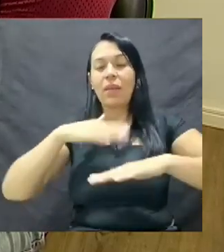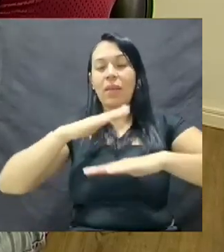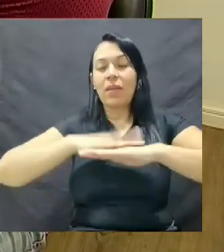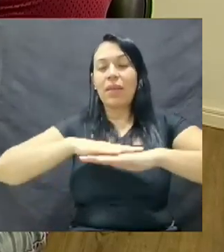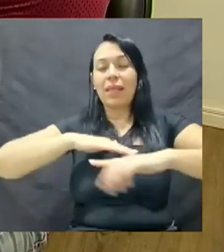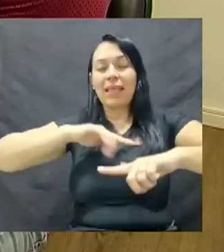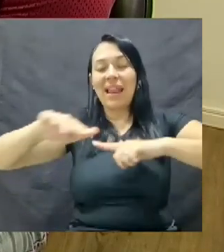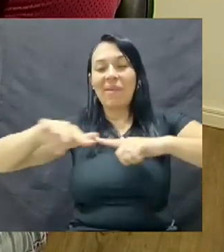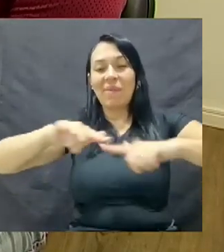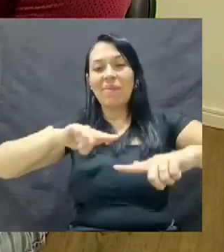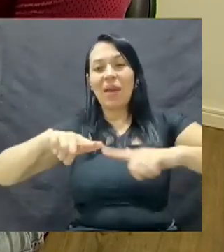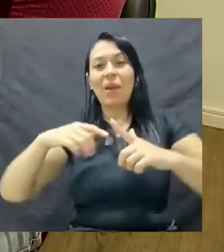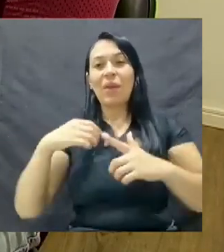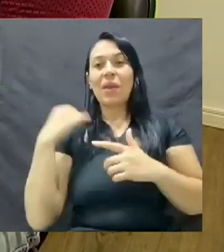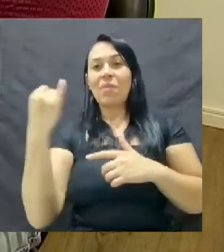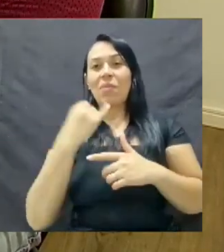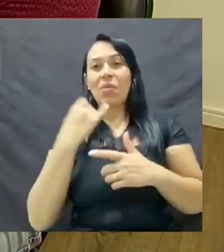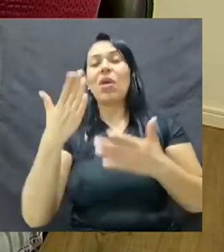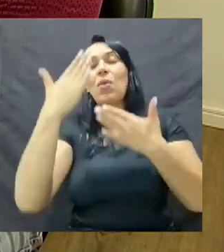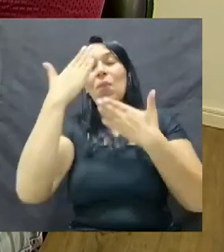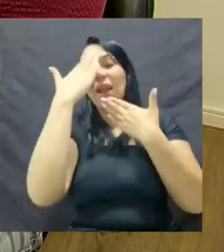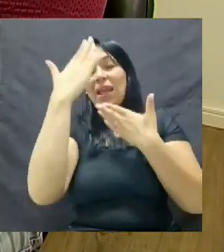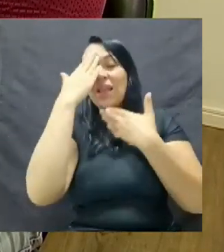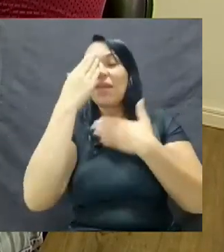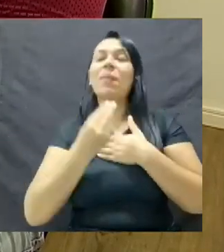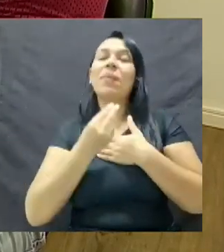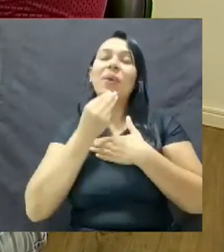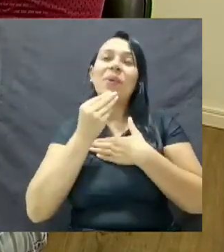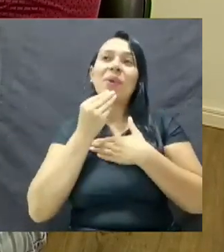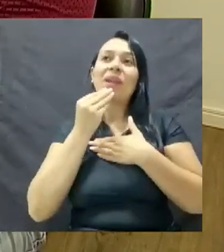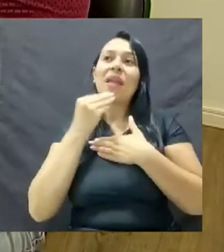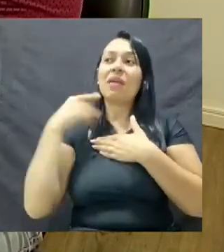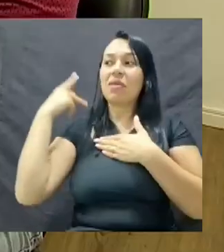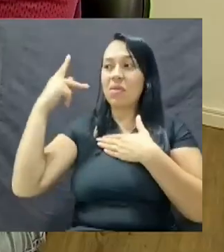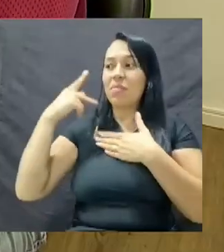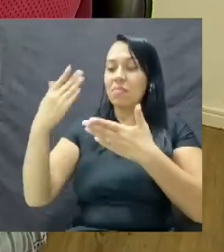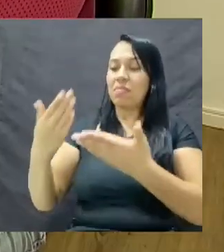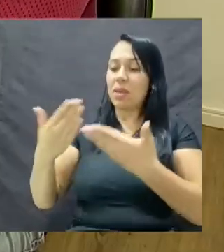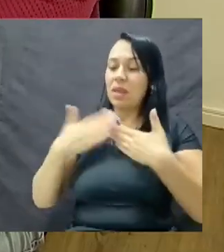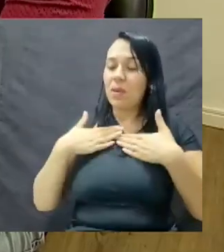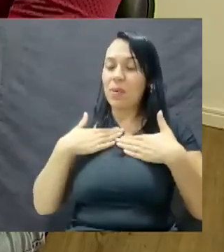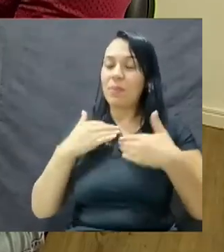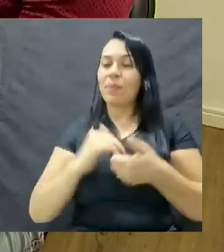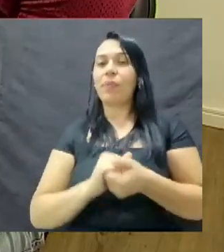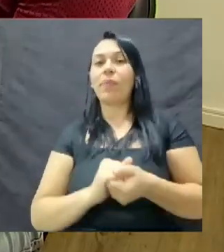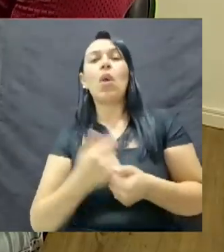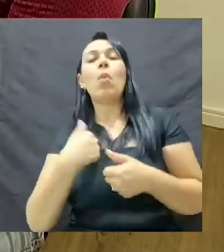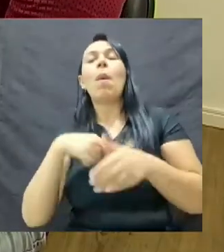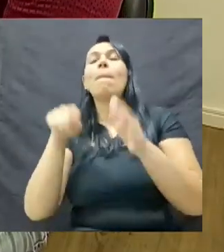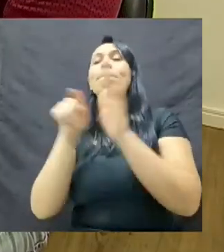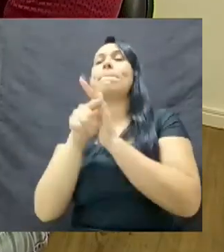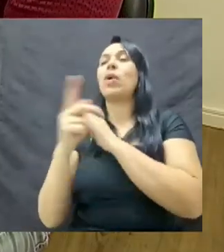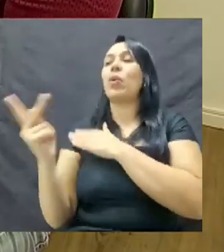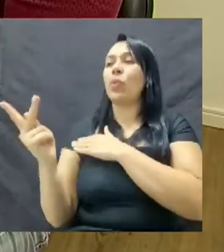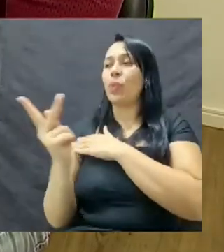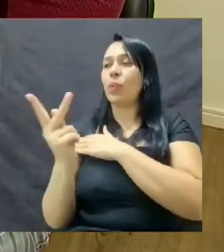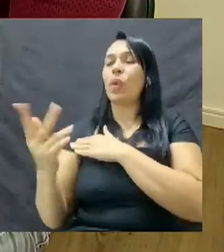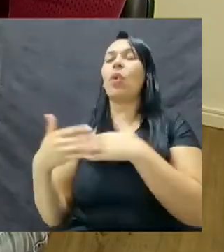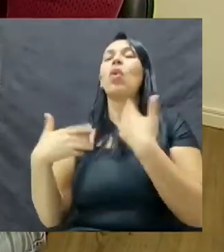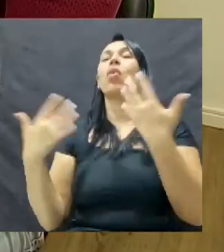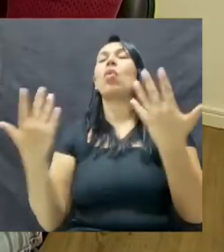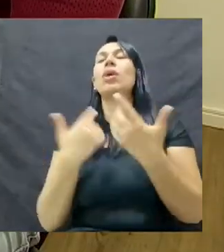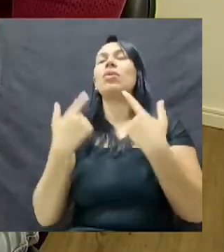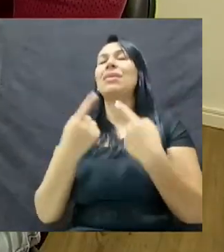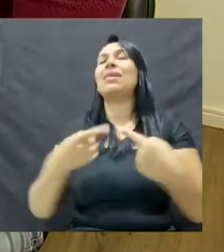agradeço essas oportunidades aqui que a Câmara me proporciona. E uma pergunta para os dois, né? Quais são os desafios de